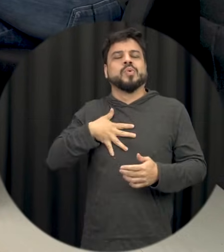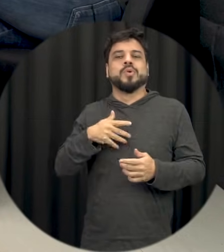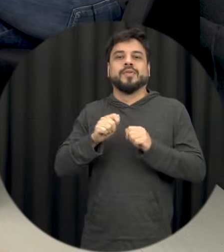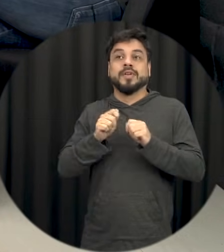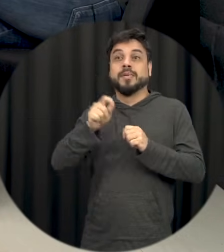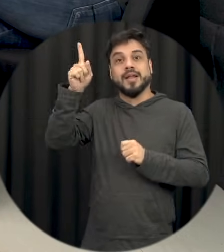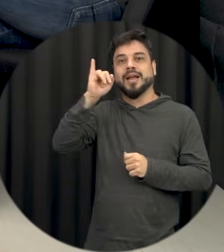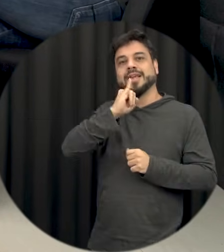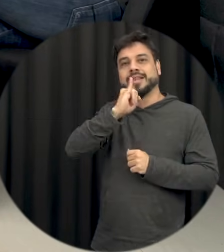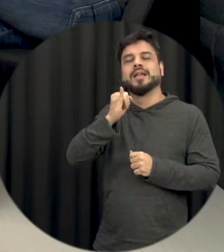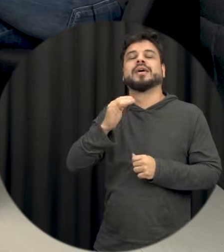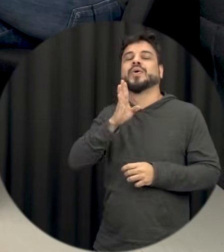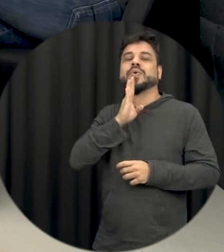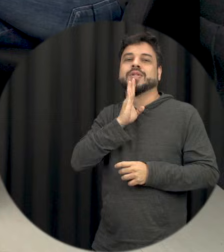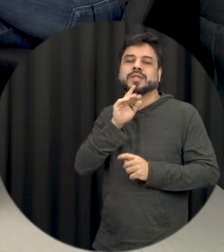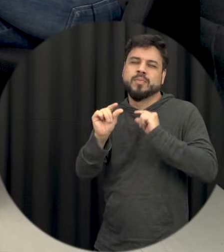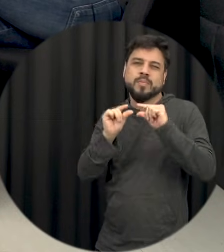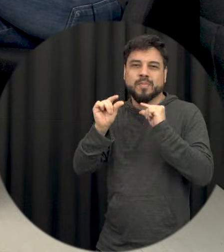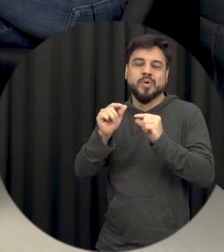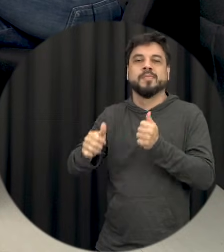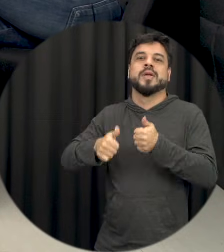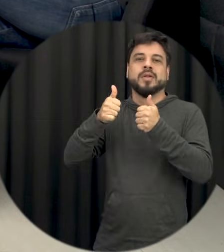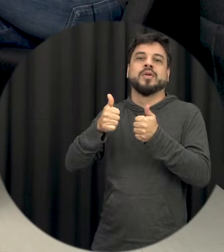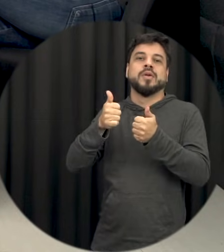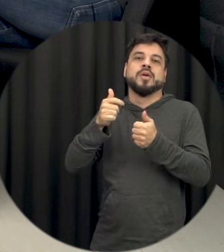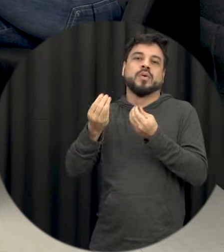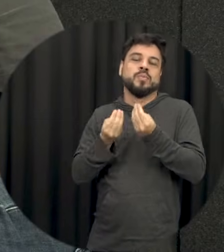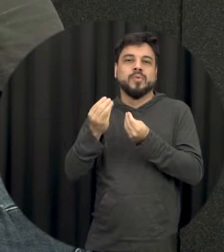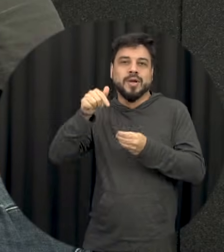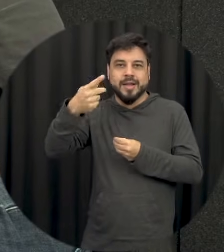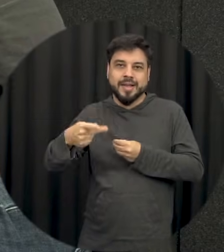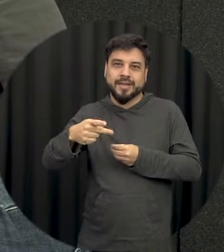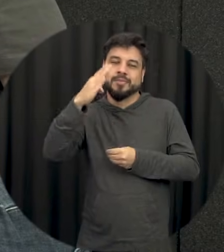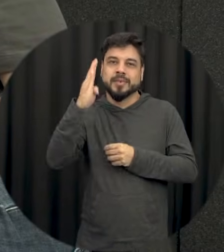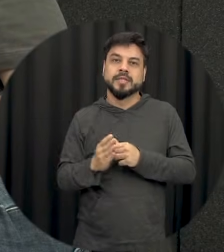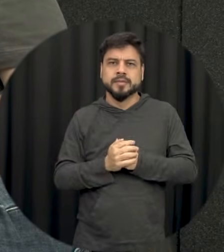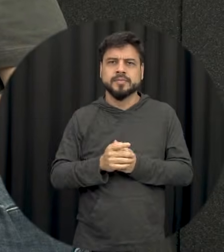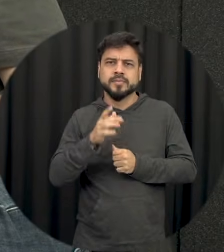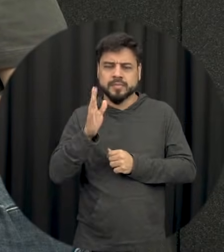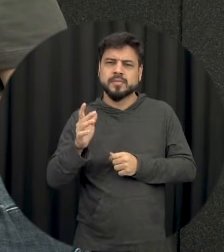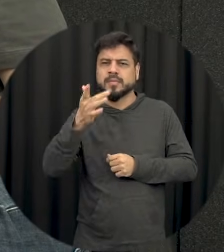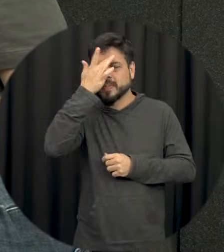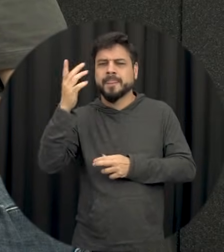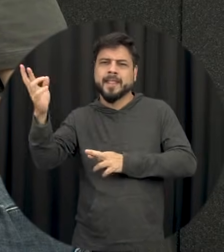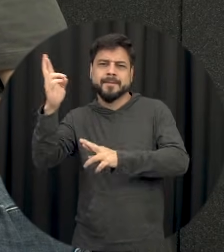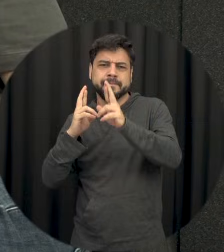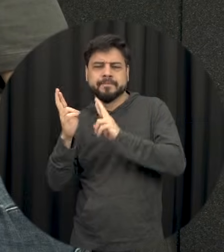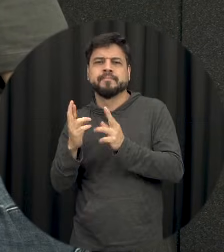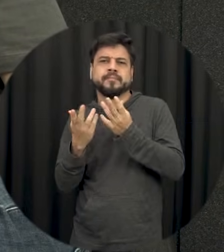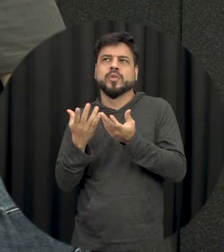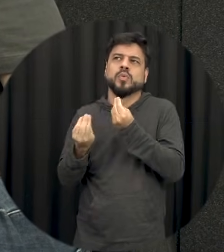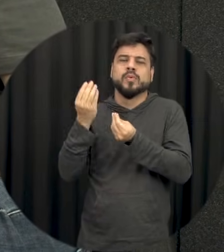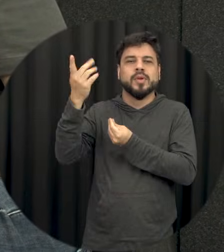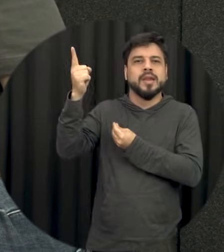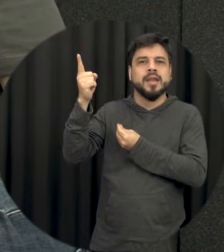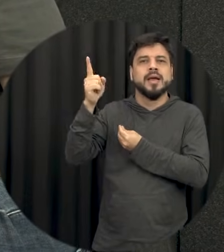conhecessem um pouquinho melhor alguns aspectos da literatura brasileira. Você tem algum retorno desse trabalho? Como está sendo? Como foi a aceitação desse